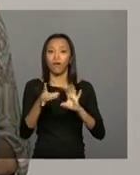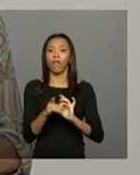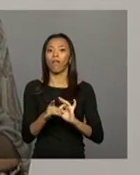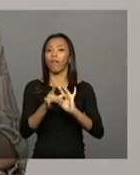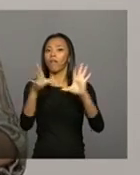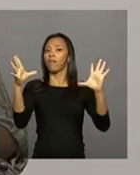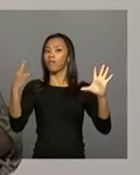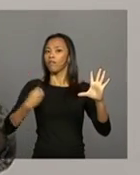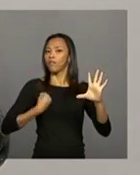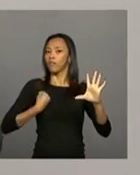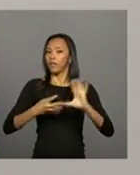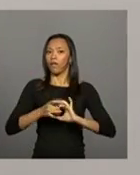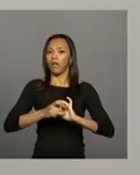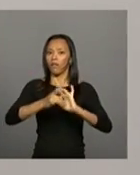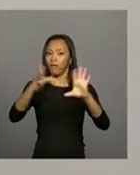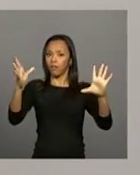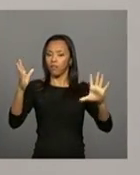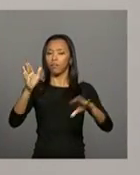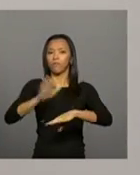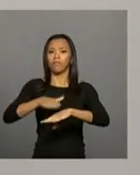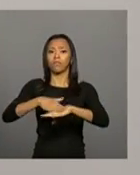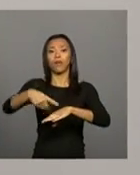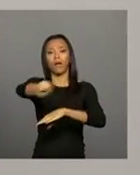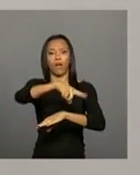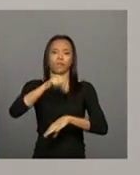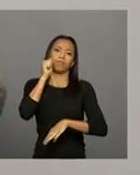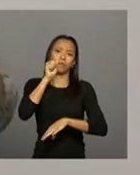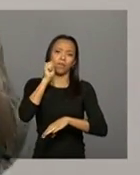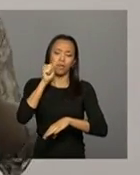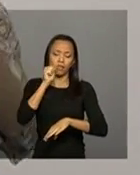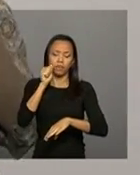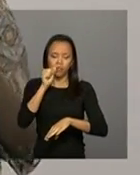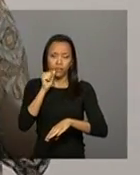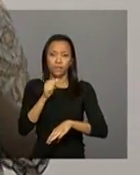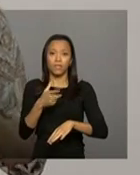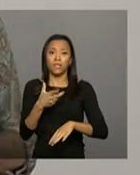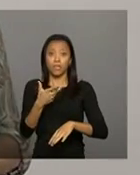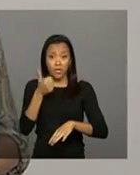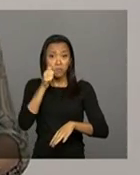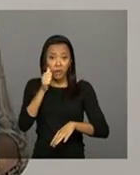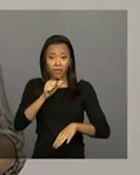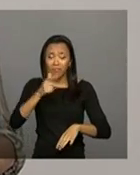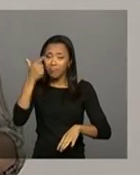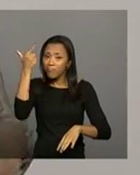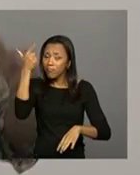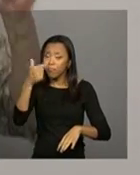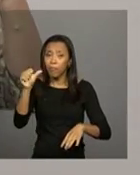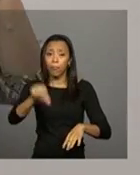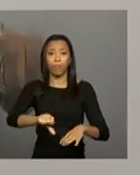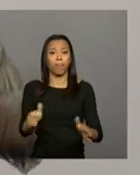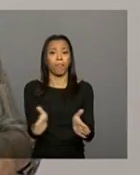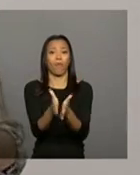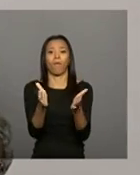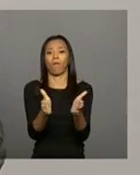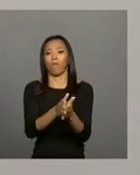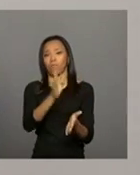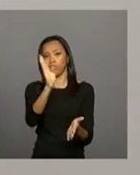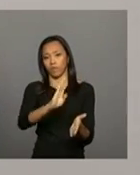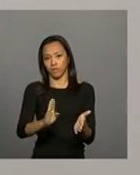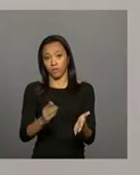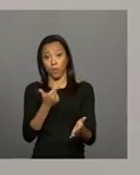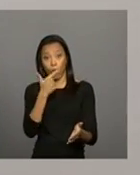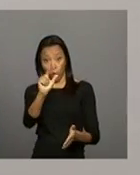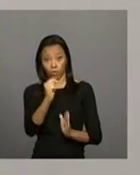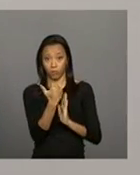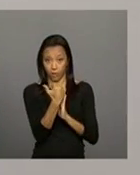e que foi muito importante para empoderar as mulheres mais pobres do nosso país. O Minha Casa Minha